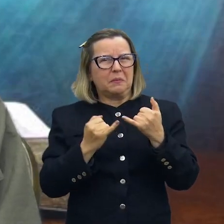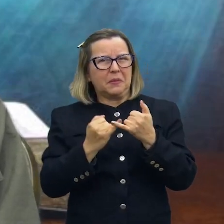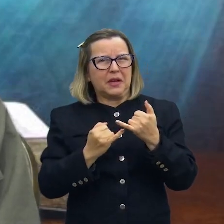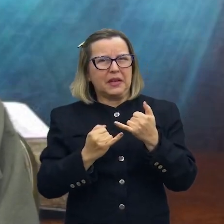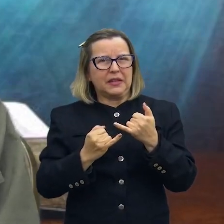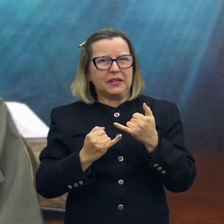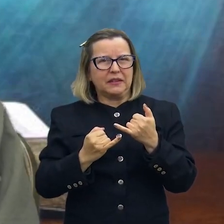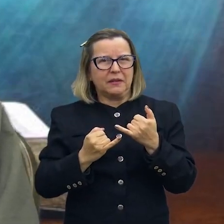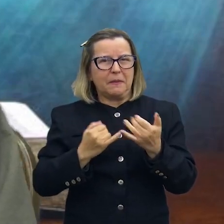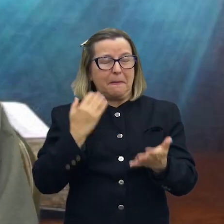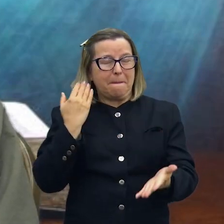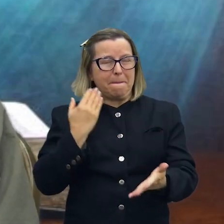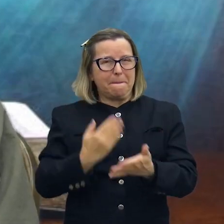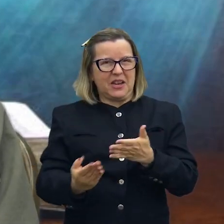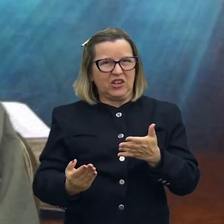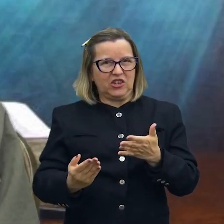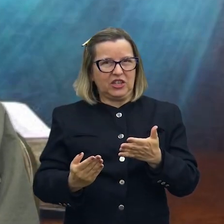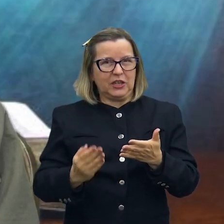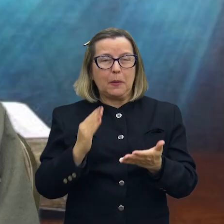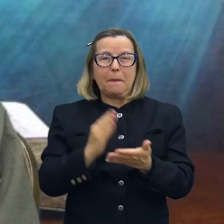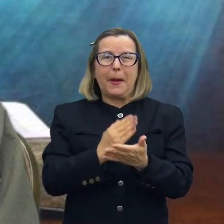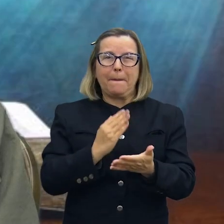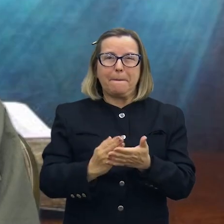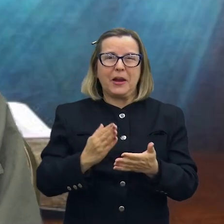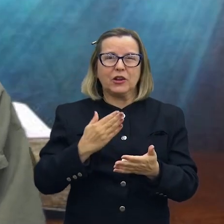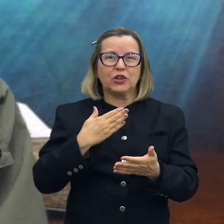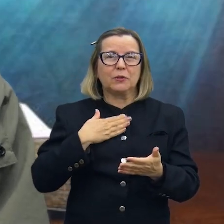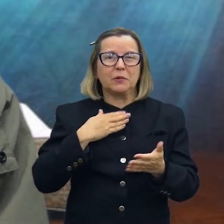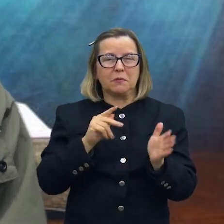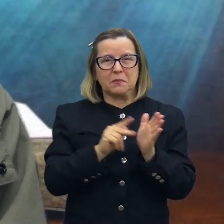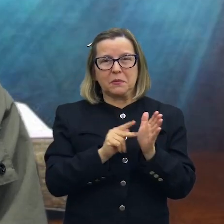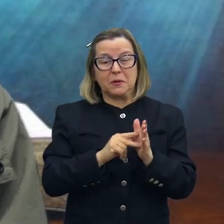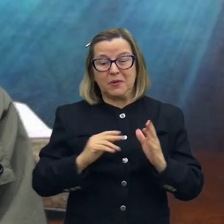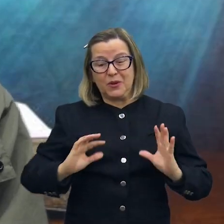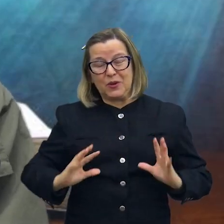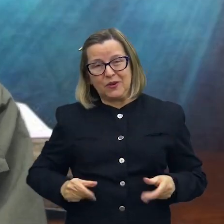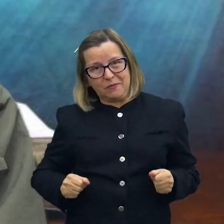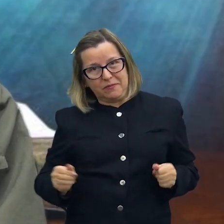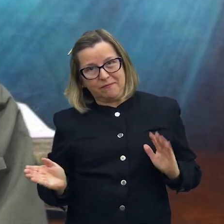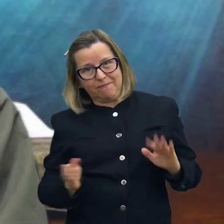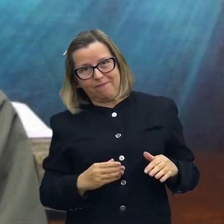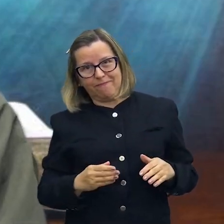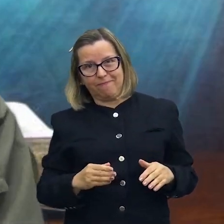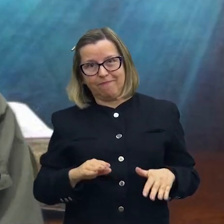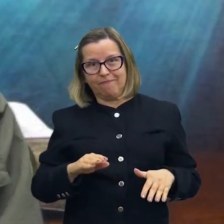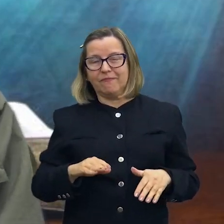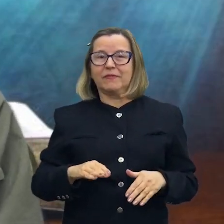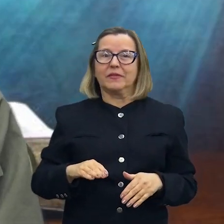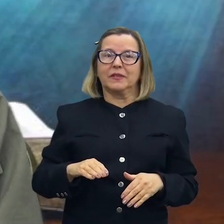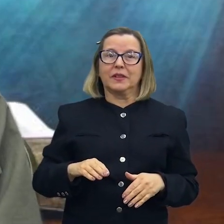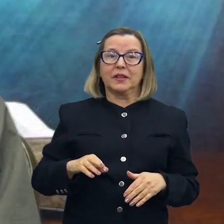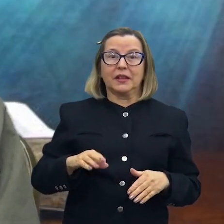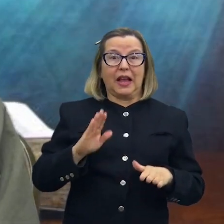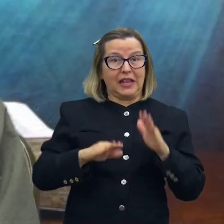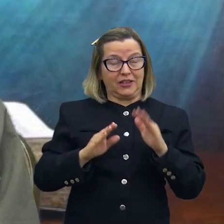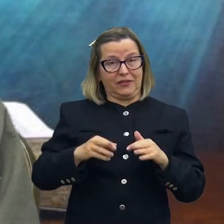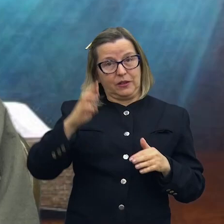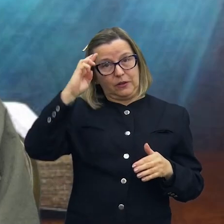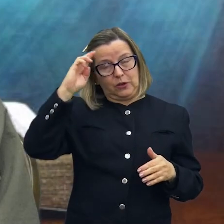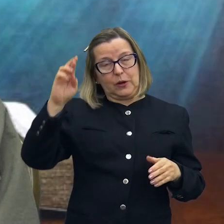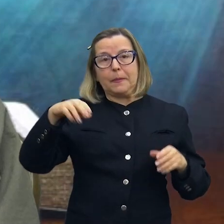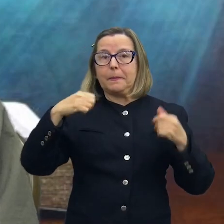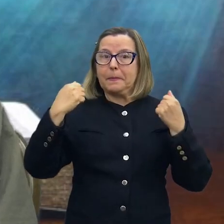Mas você imagina como nós somos apegados às coisas? E às vezes o Senhor precisa tirar-nos daquela